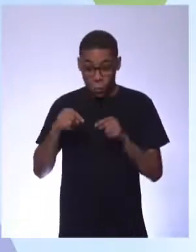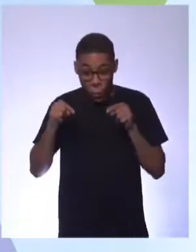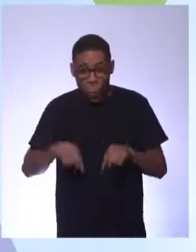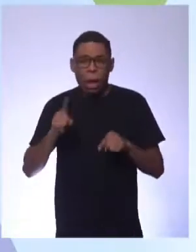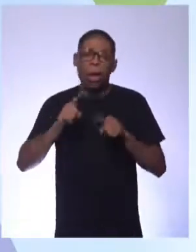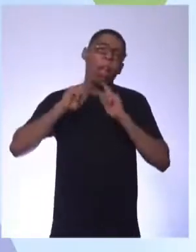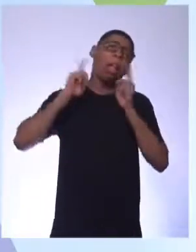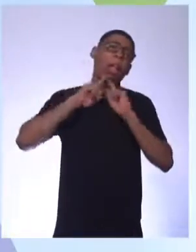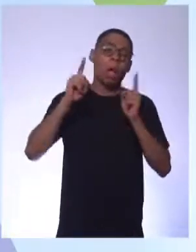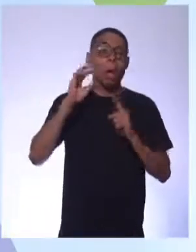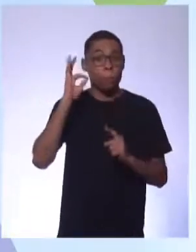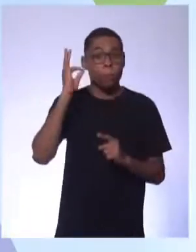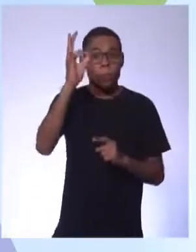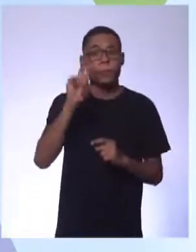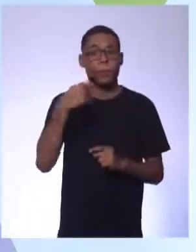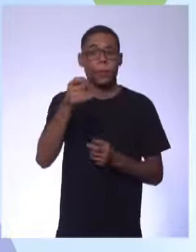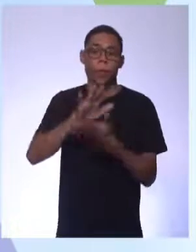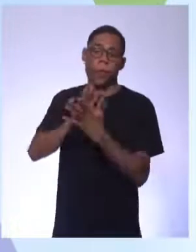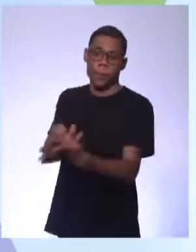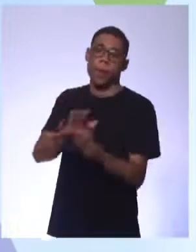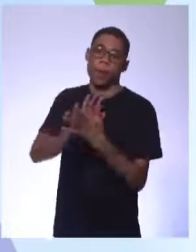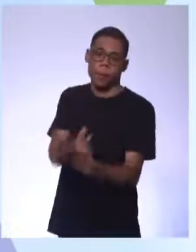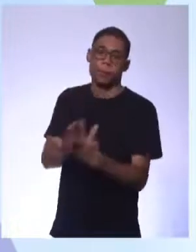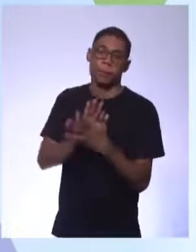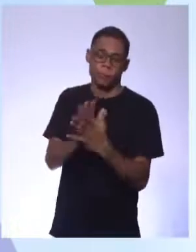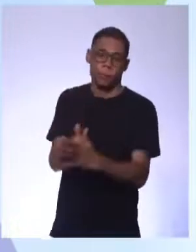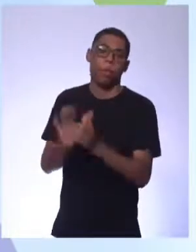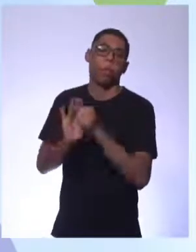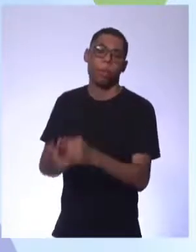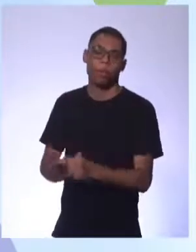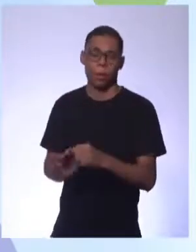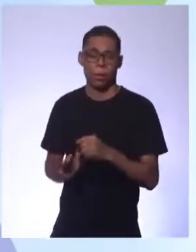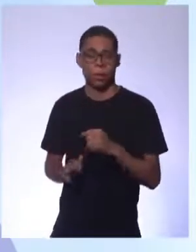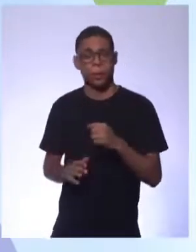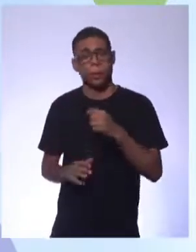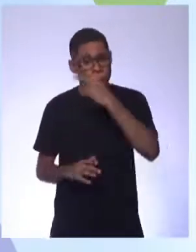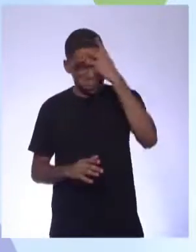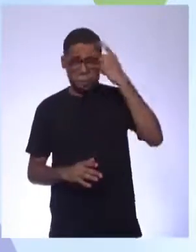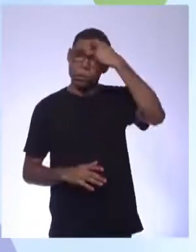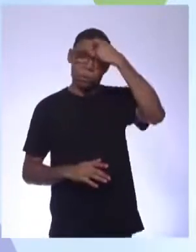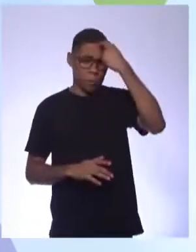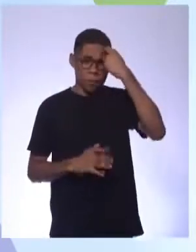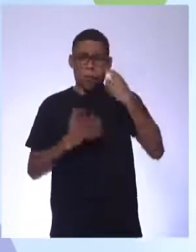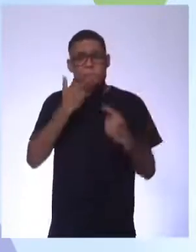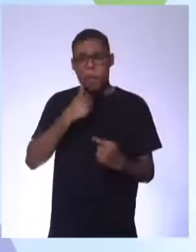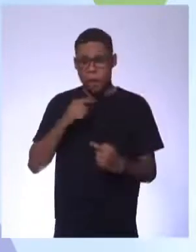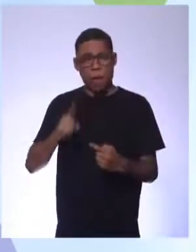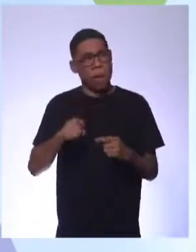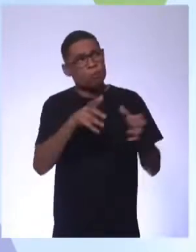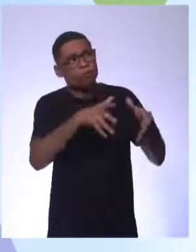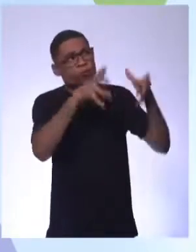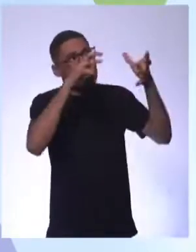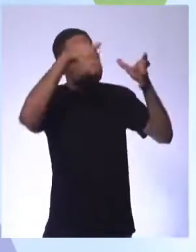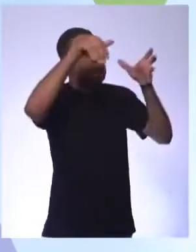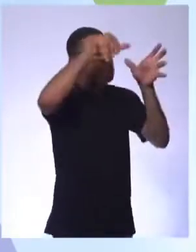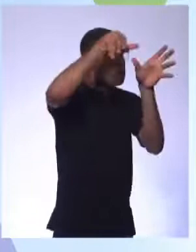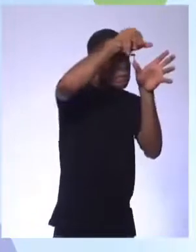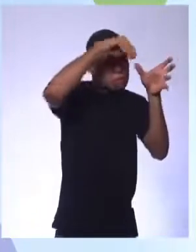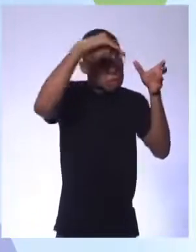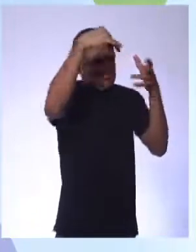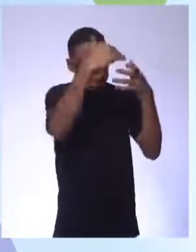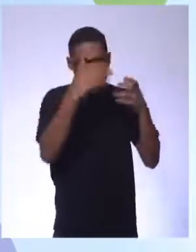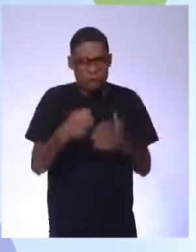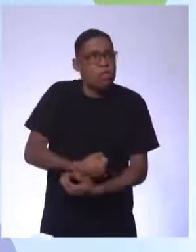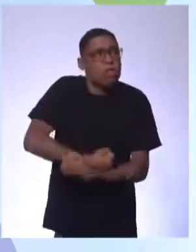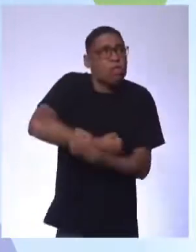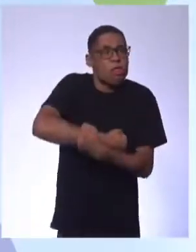ser crueldade. Então a gente tem que tomar cuidado, porque olha só, ninguém em sã consciência acredita que uma criança foi feita para limpar a chaminé, né? Ou seja, a sociedade